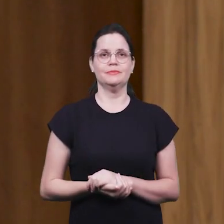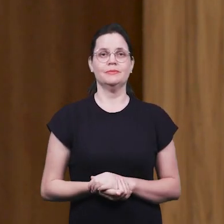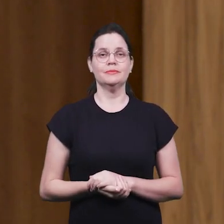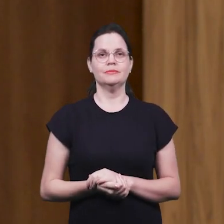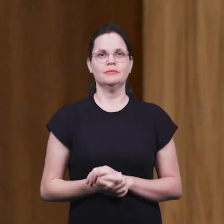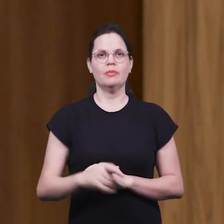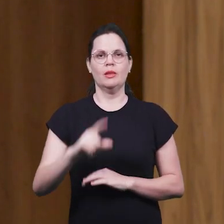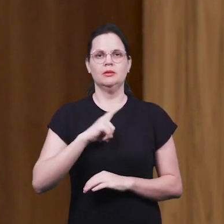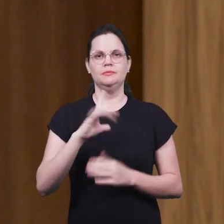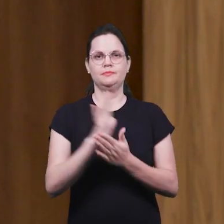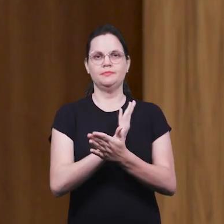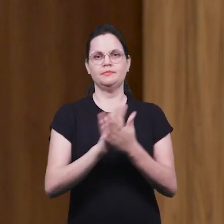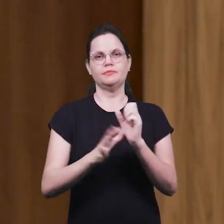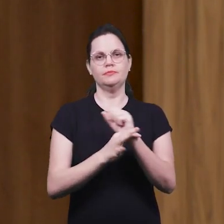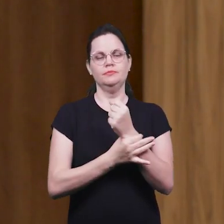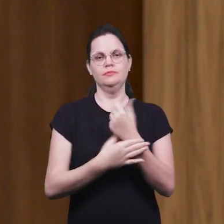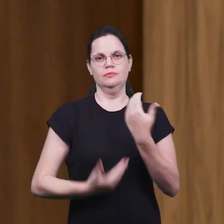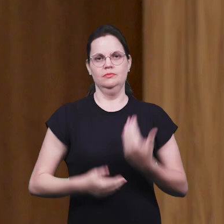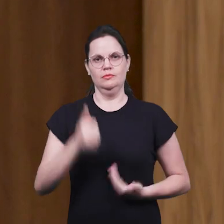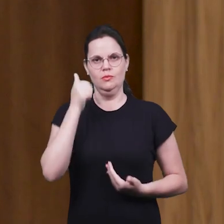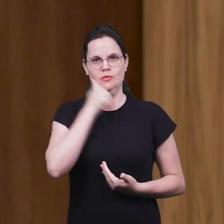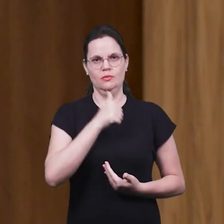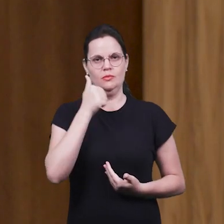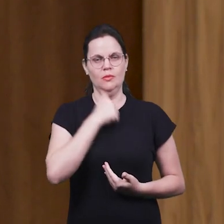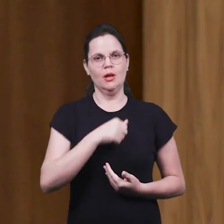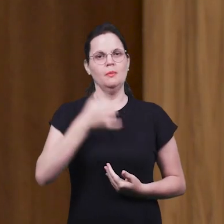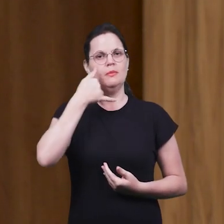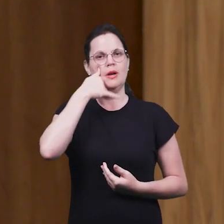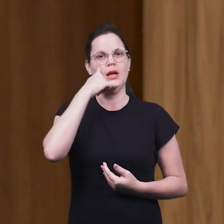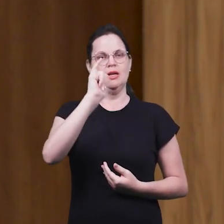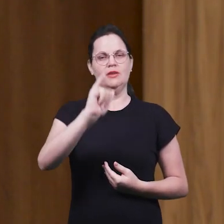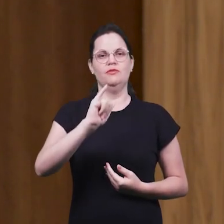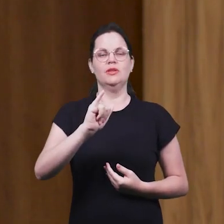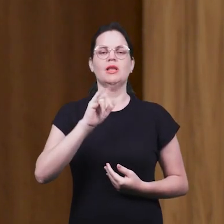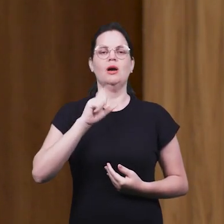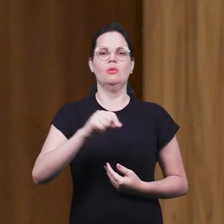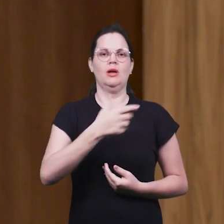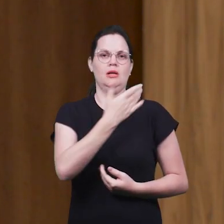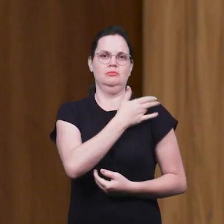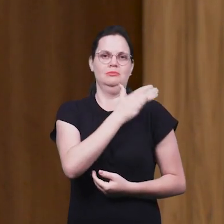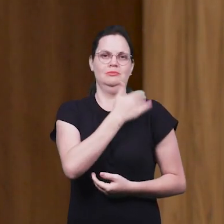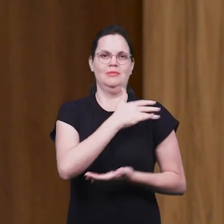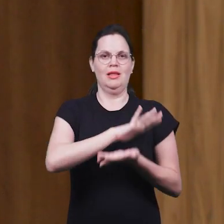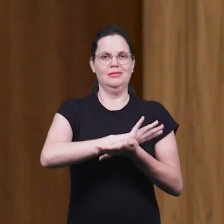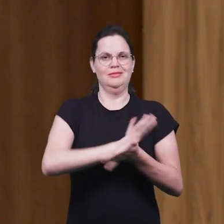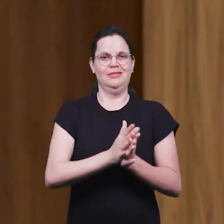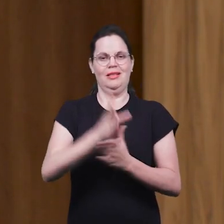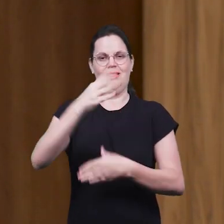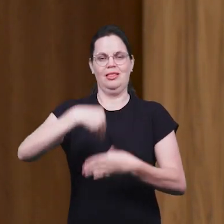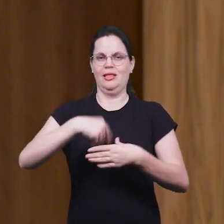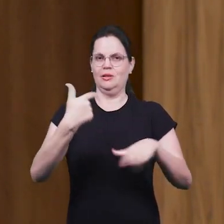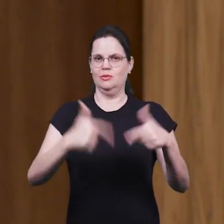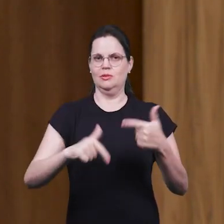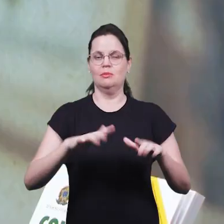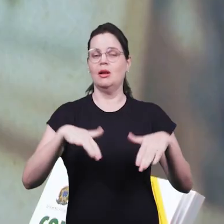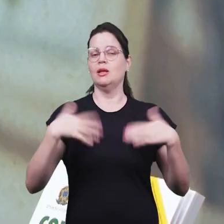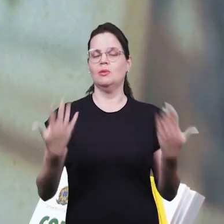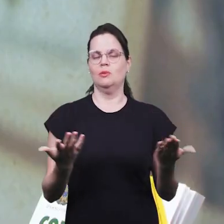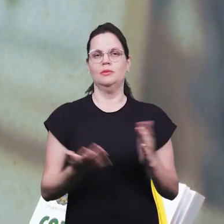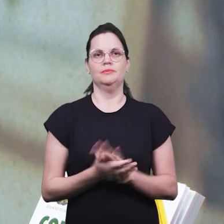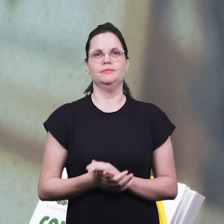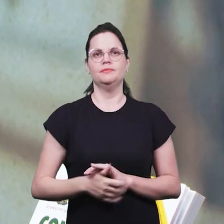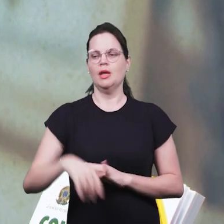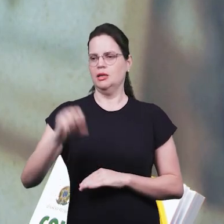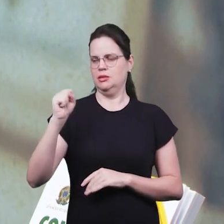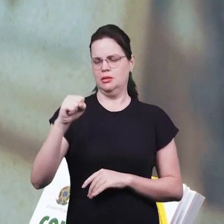há alguma proteção às funcionárias para não serem vítimas de discriminação no trabalho? E em quais situações que ocorre essa proteção? Há sim